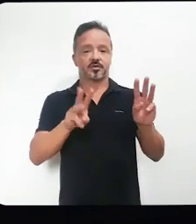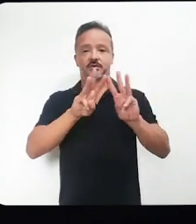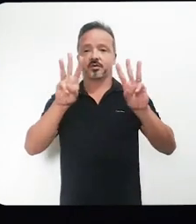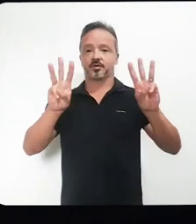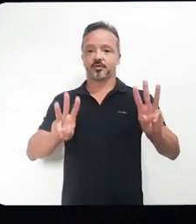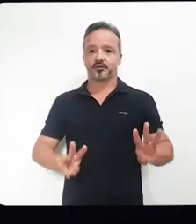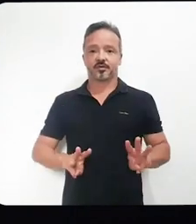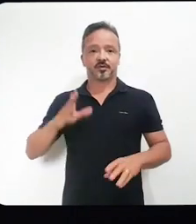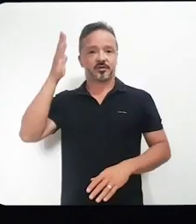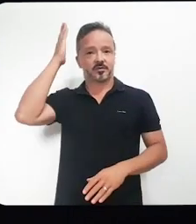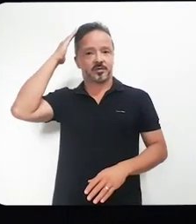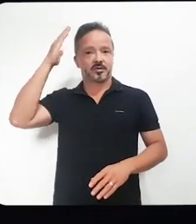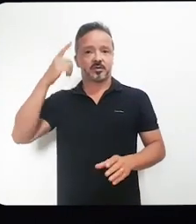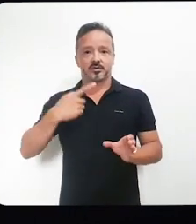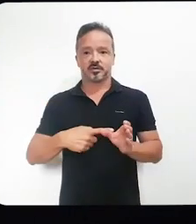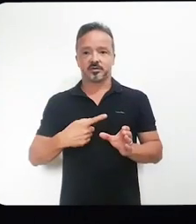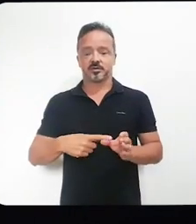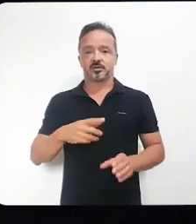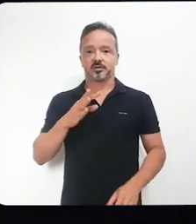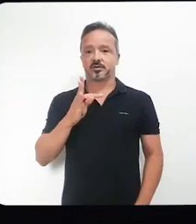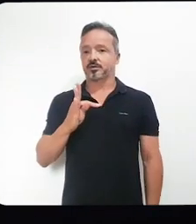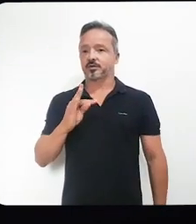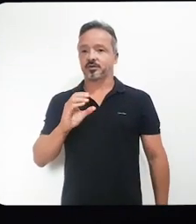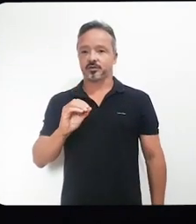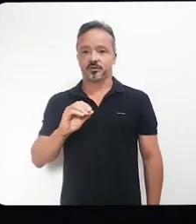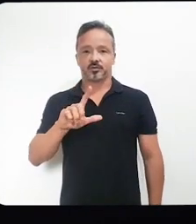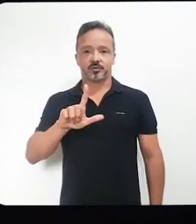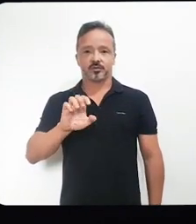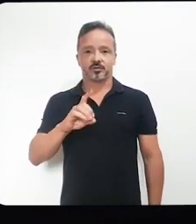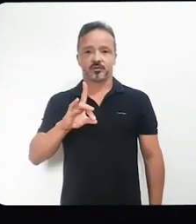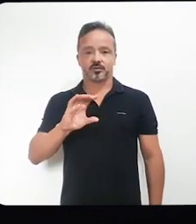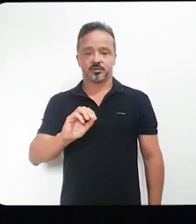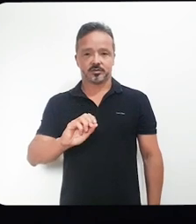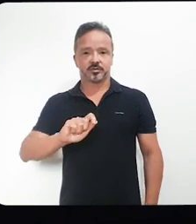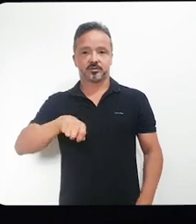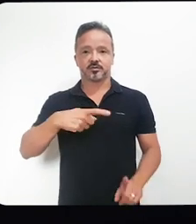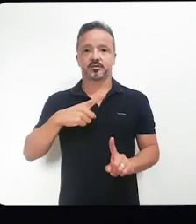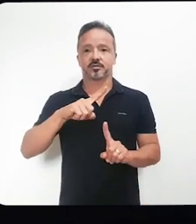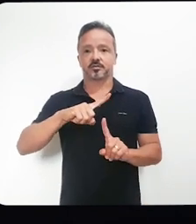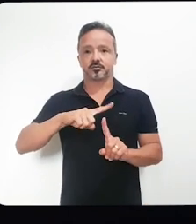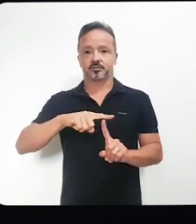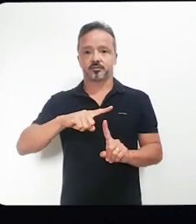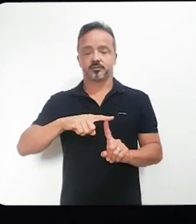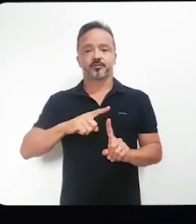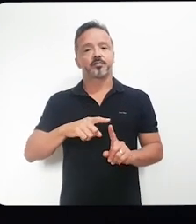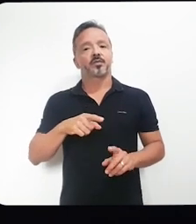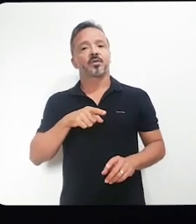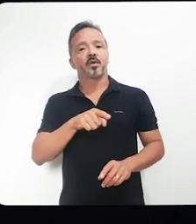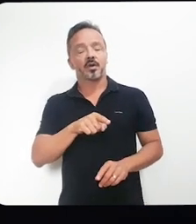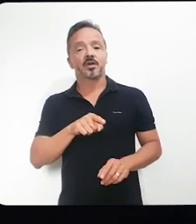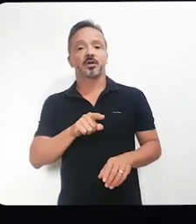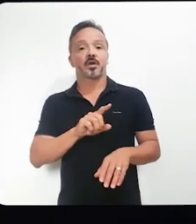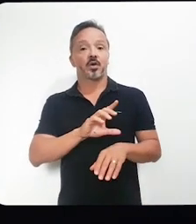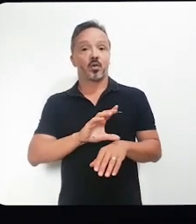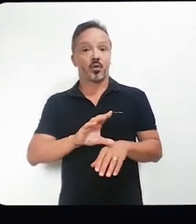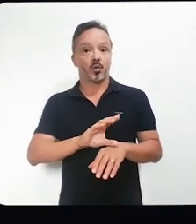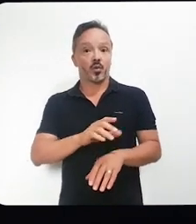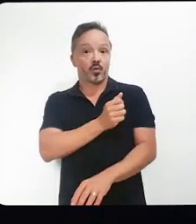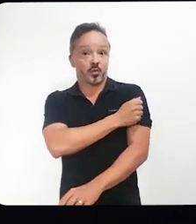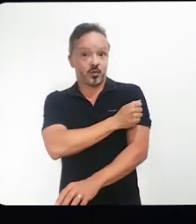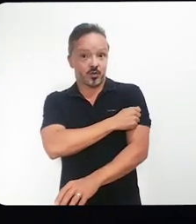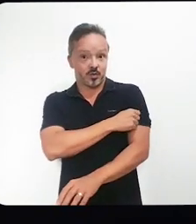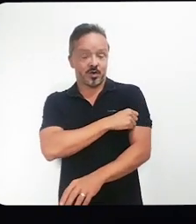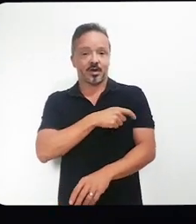Um projeto da Universidade Federal do Paraná, em Toledo, tem colocado os alunos do curso de medicina para auxiliarem o sistema de